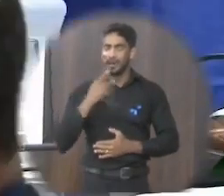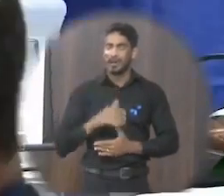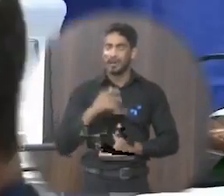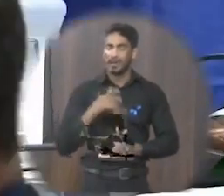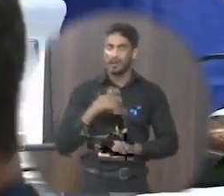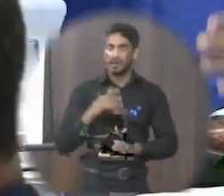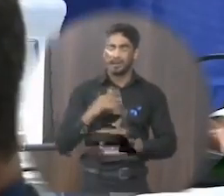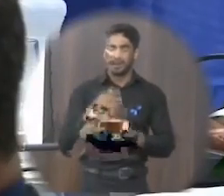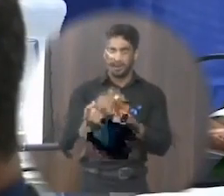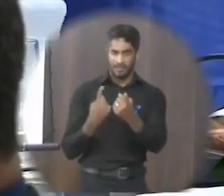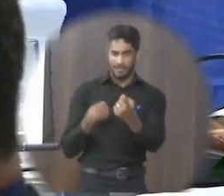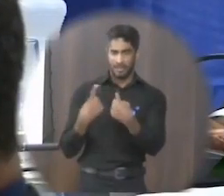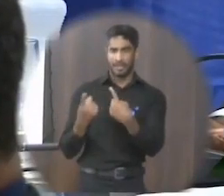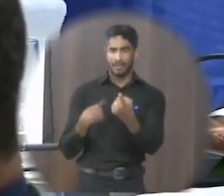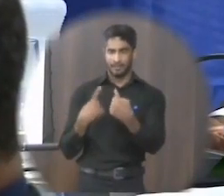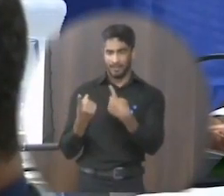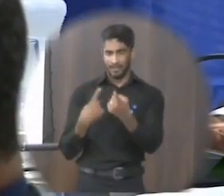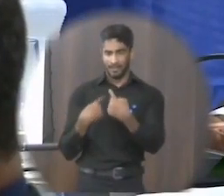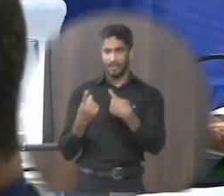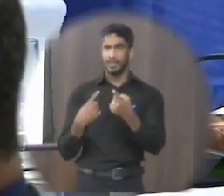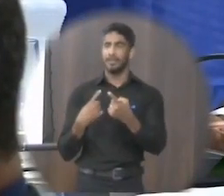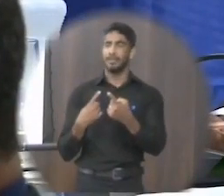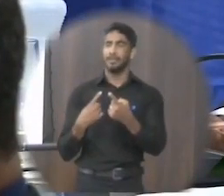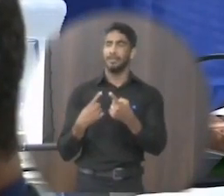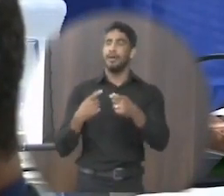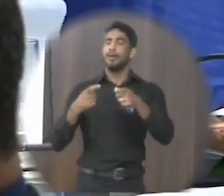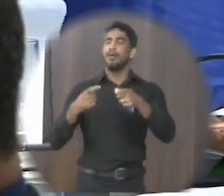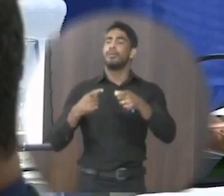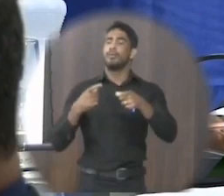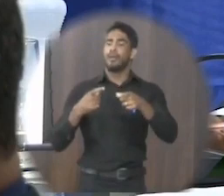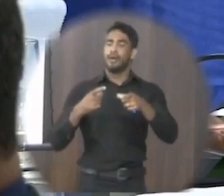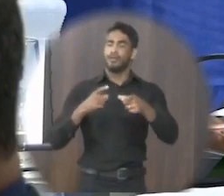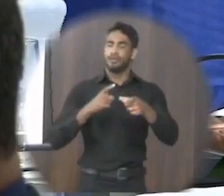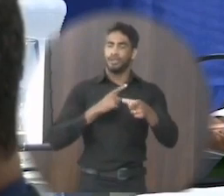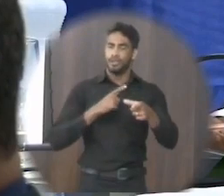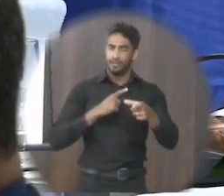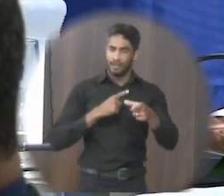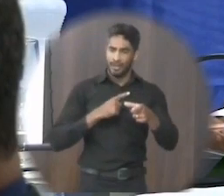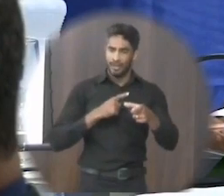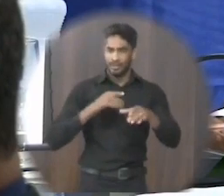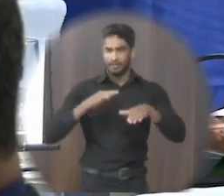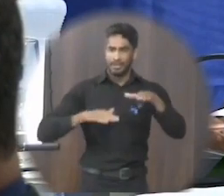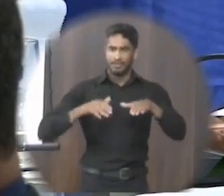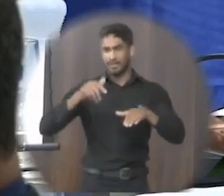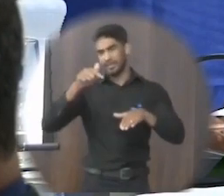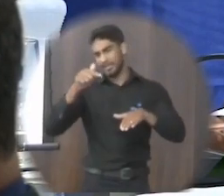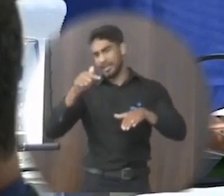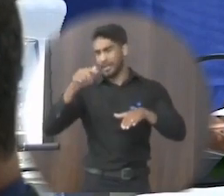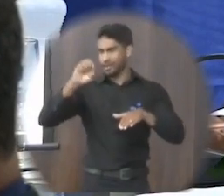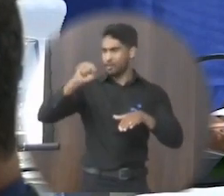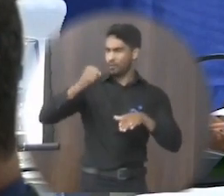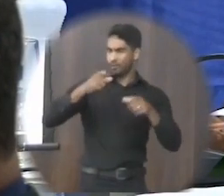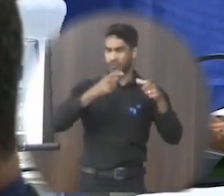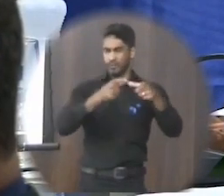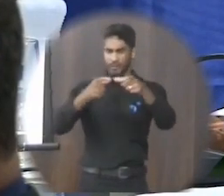daquela avenida, né, ali onde passa por média uns 7 ou 8 bairros de